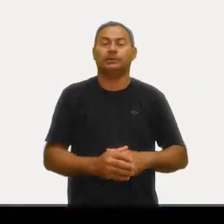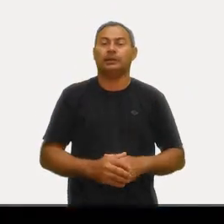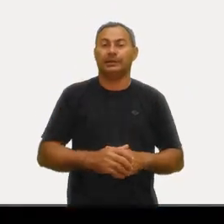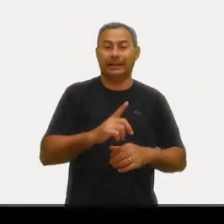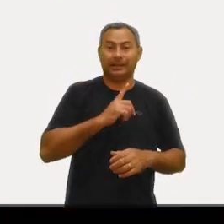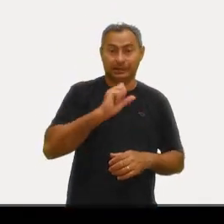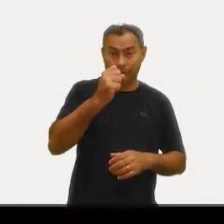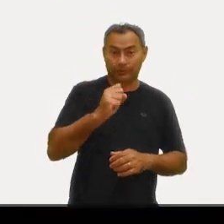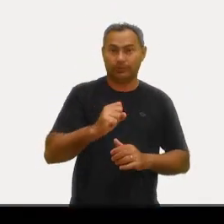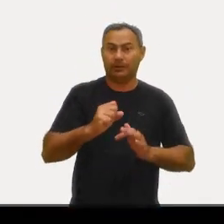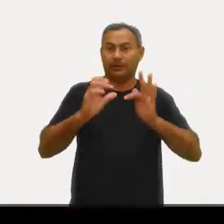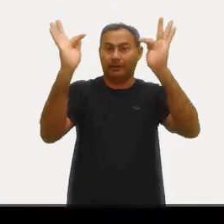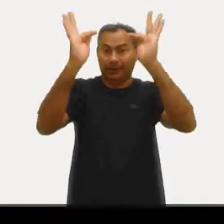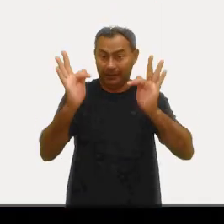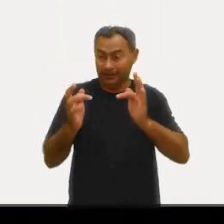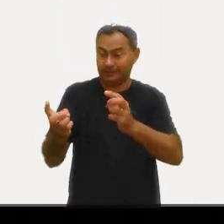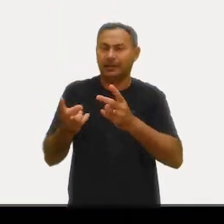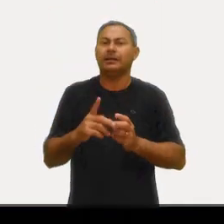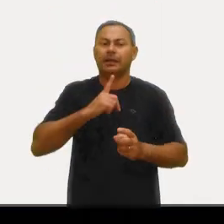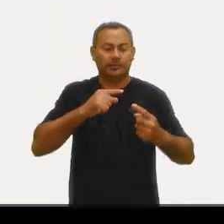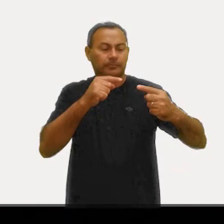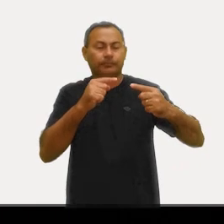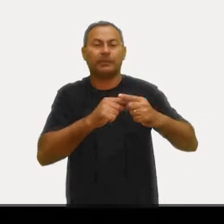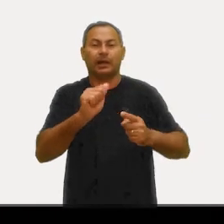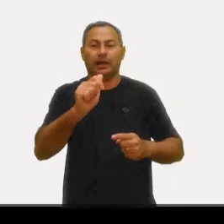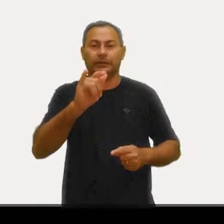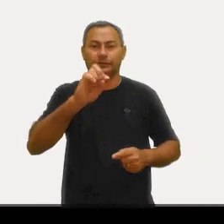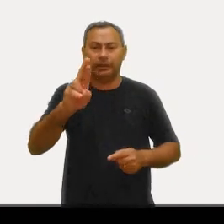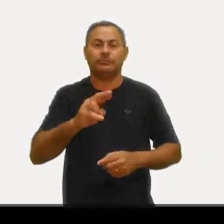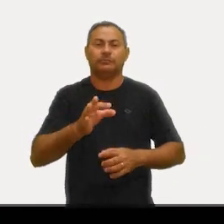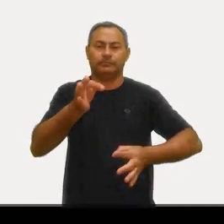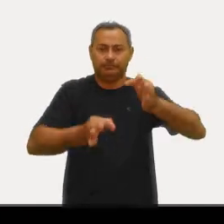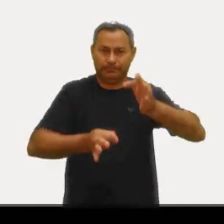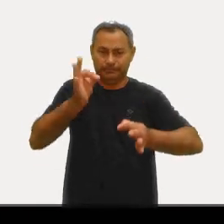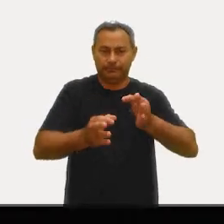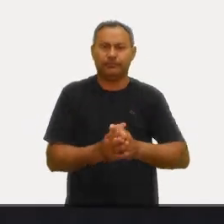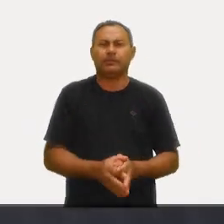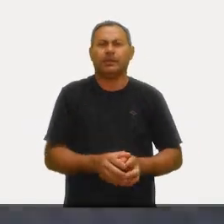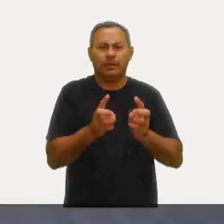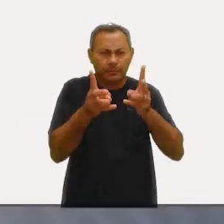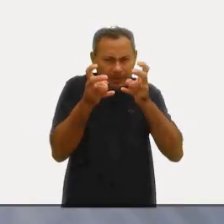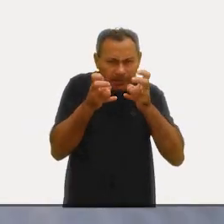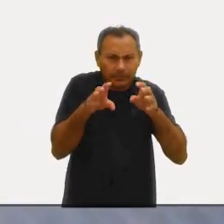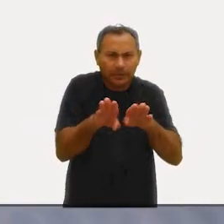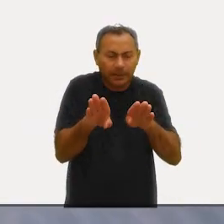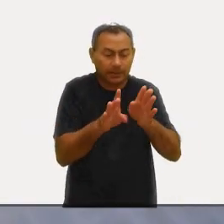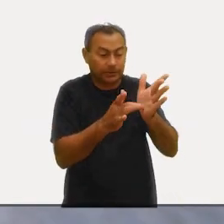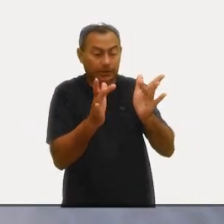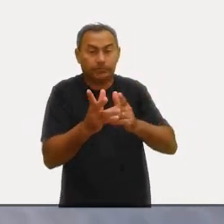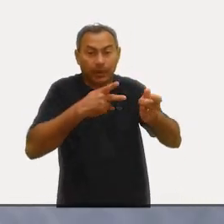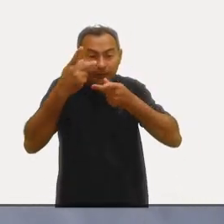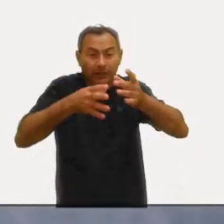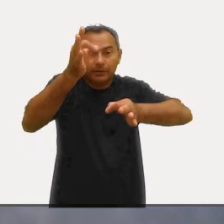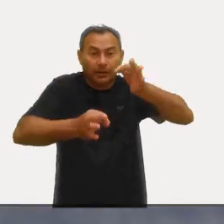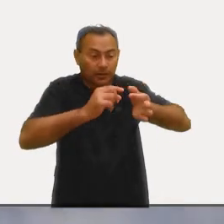das 8 bem-aventuranças, não esqueça, têm a ver com o agir com justiça. Observe também o que Jesus